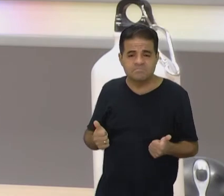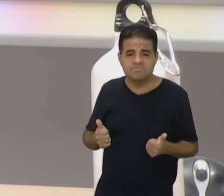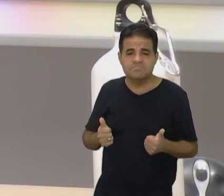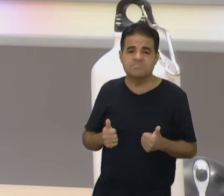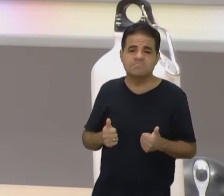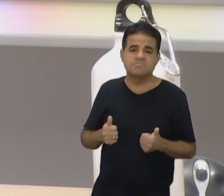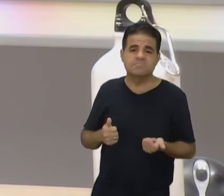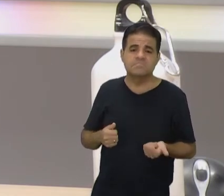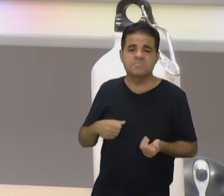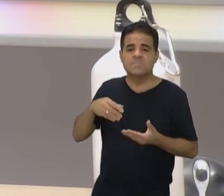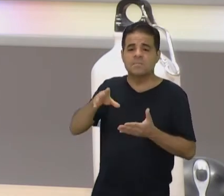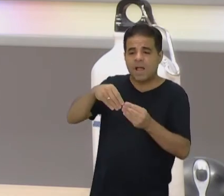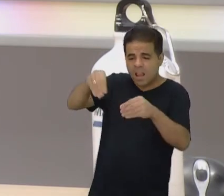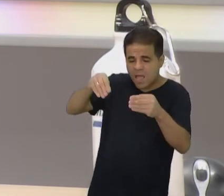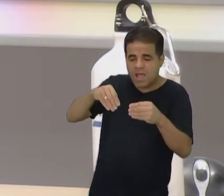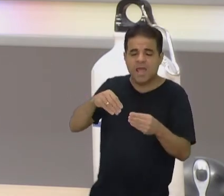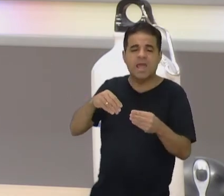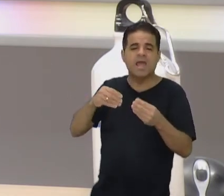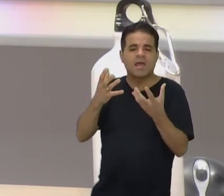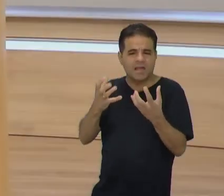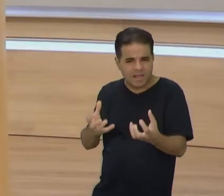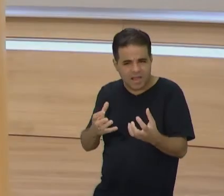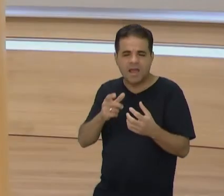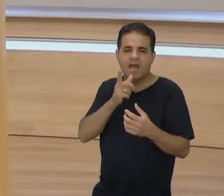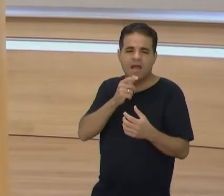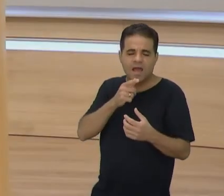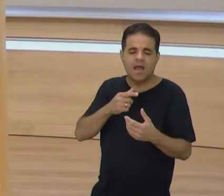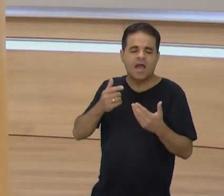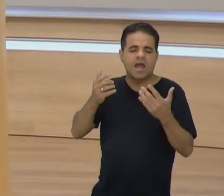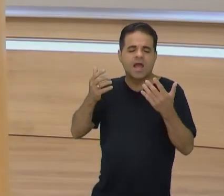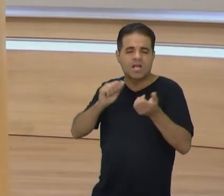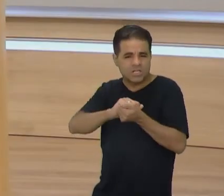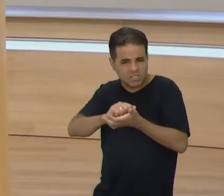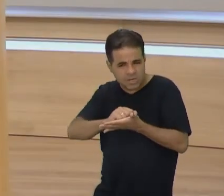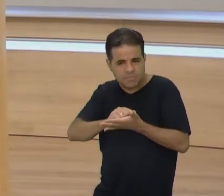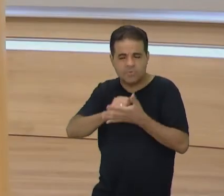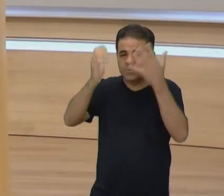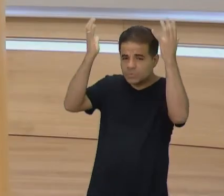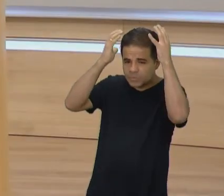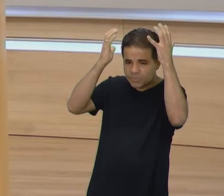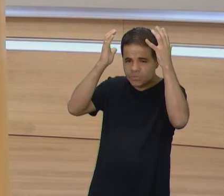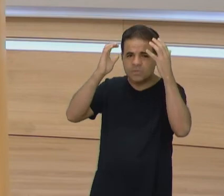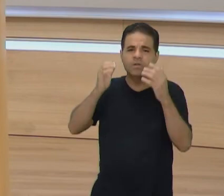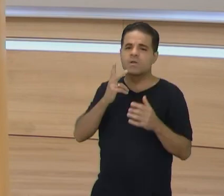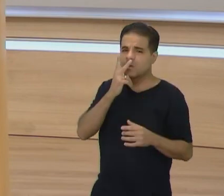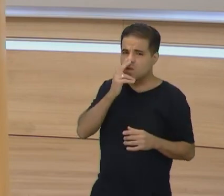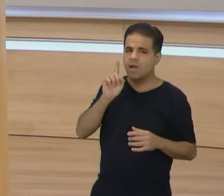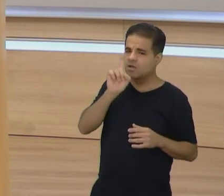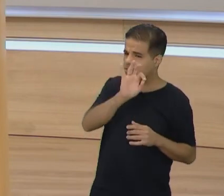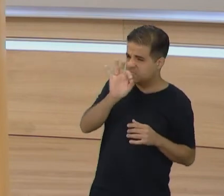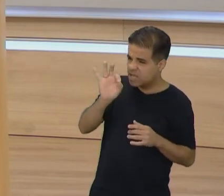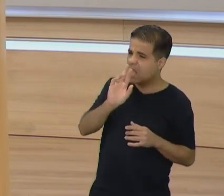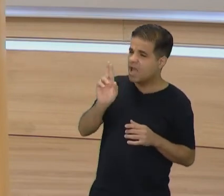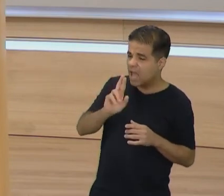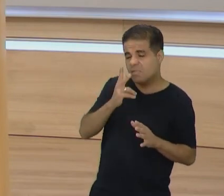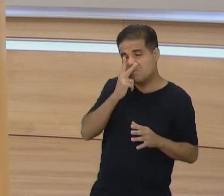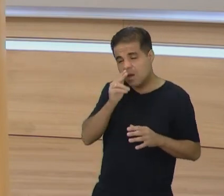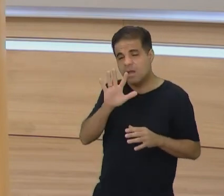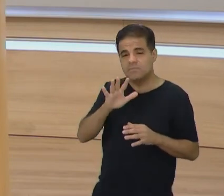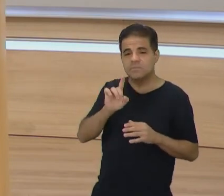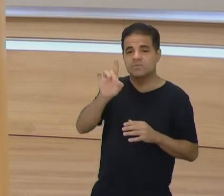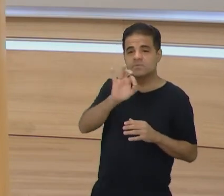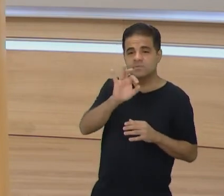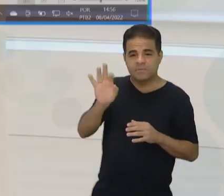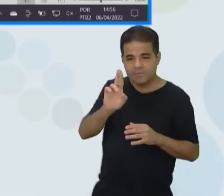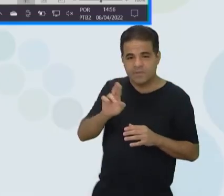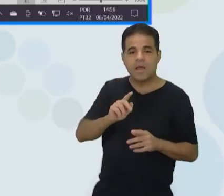mais lenço umedecido, shampoo, sabonete. Então, por mês, eu acho que uns R$100 ainda chutando alto até. Olha,